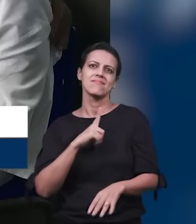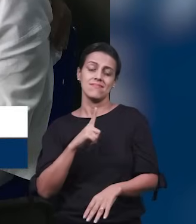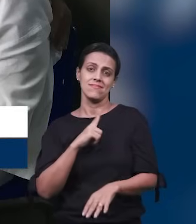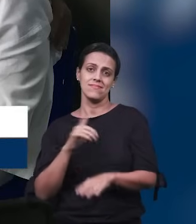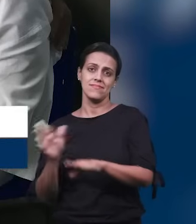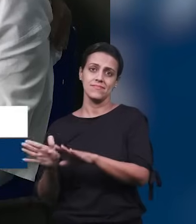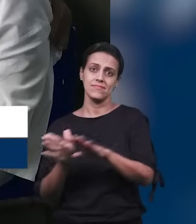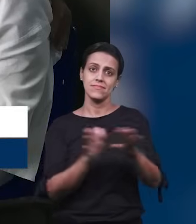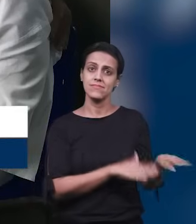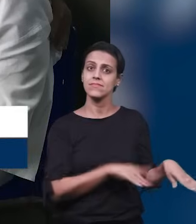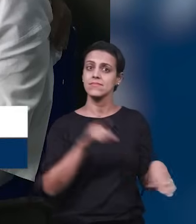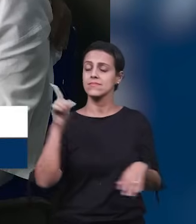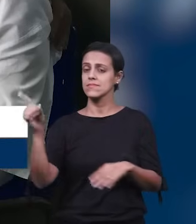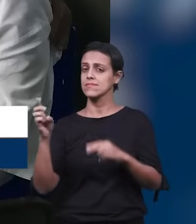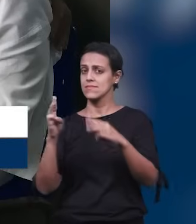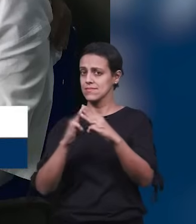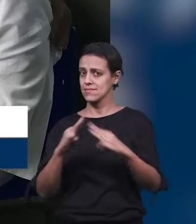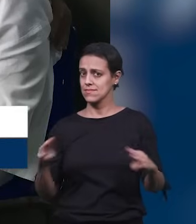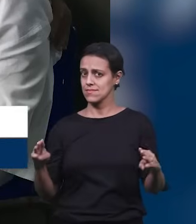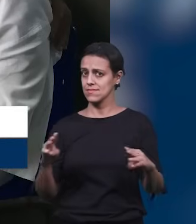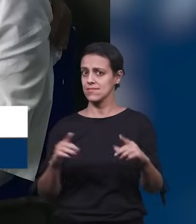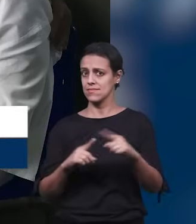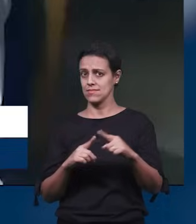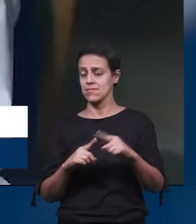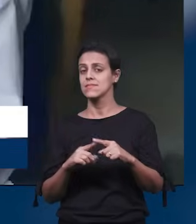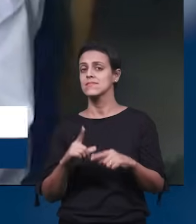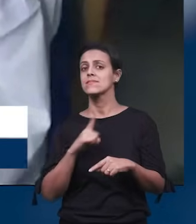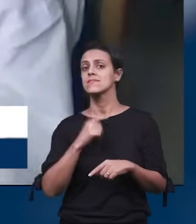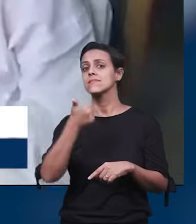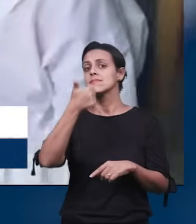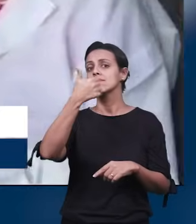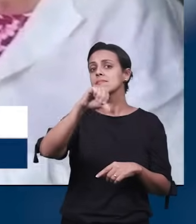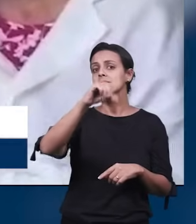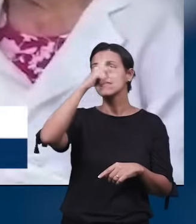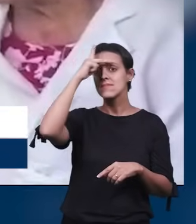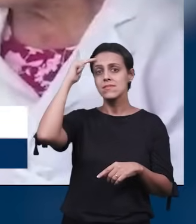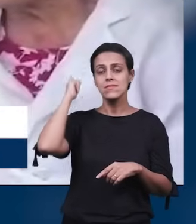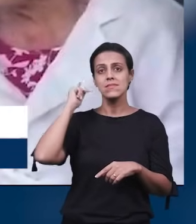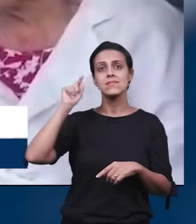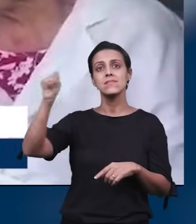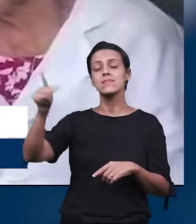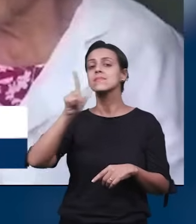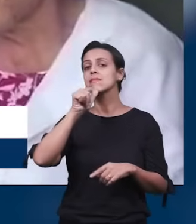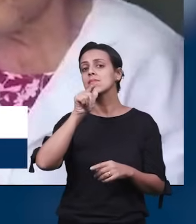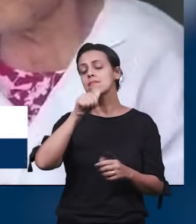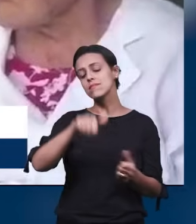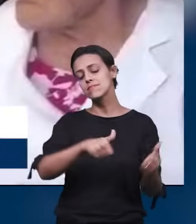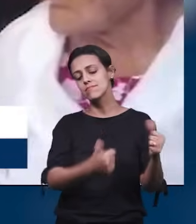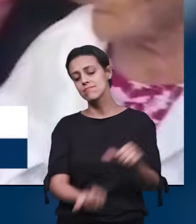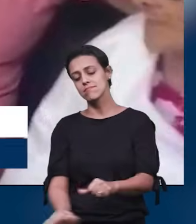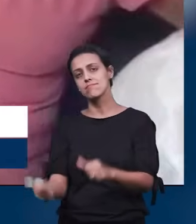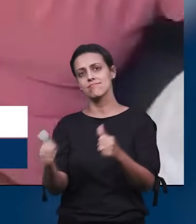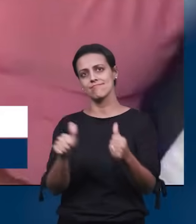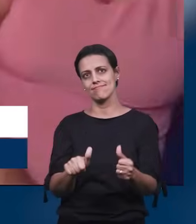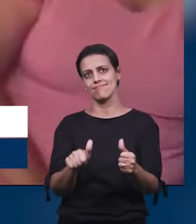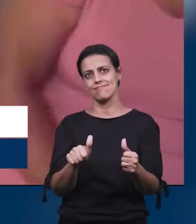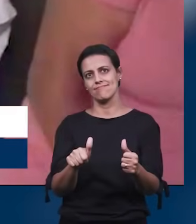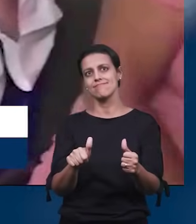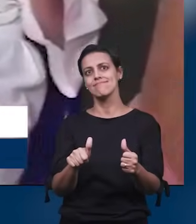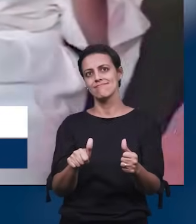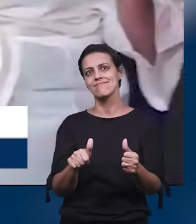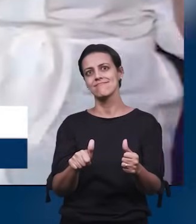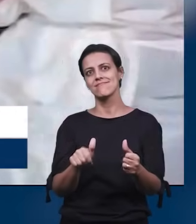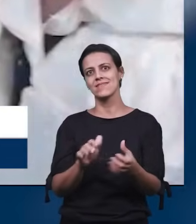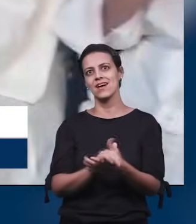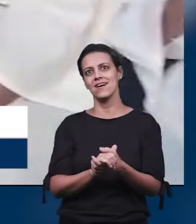de Freitas, 19 vidas da área de São Lourenço desceram às águas, dando testemunho junto